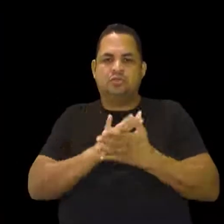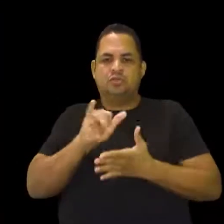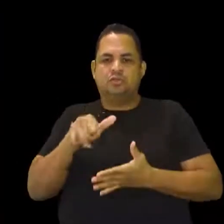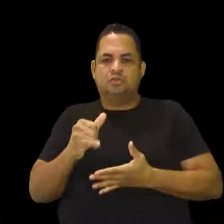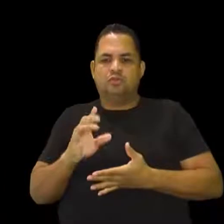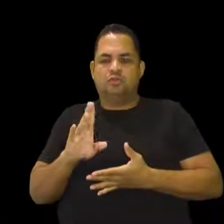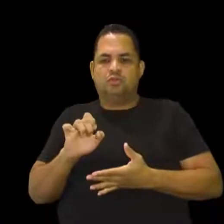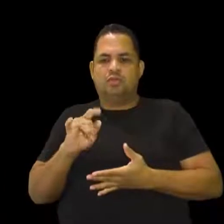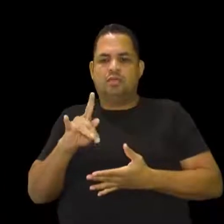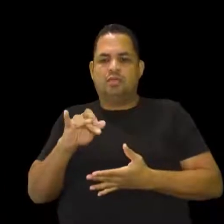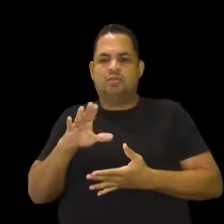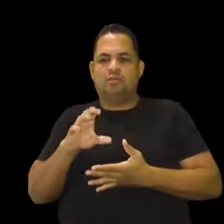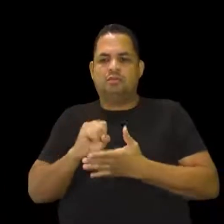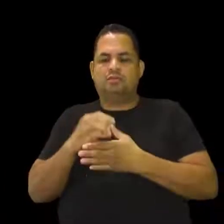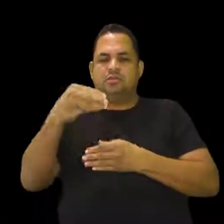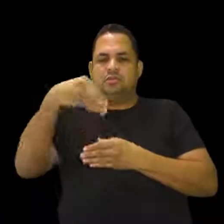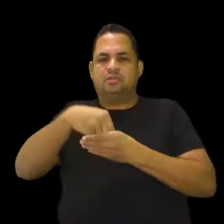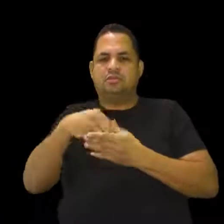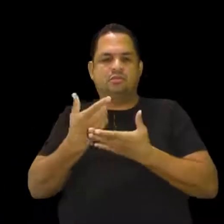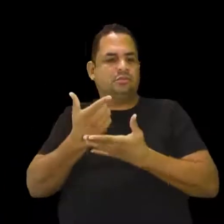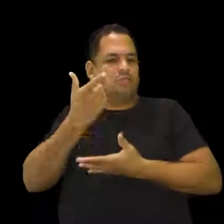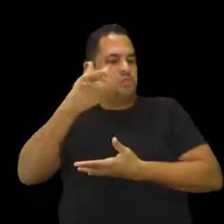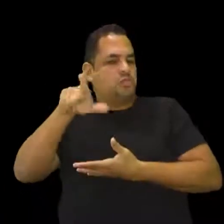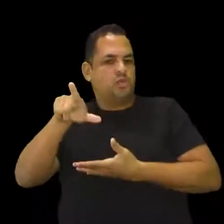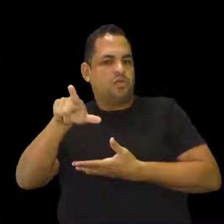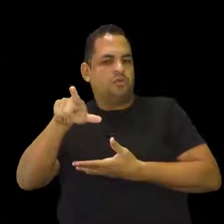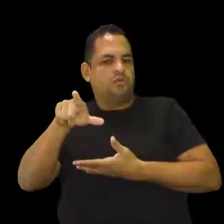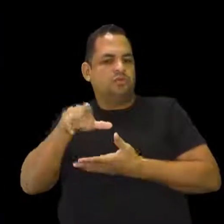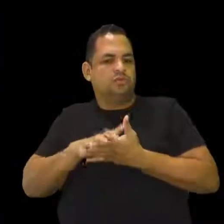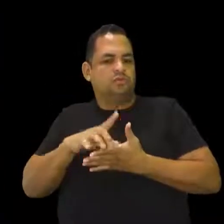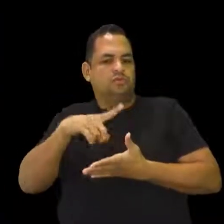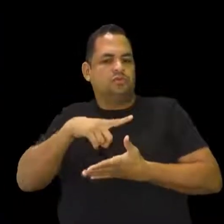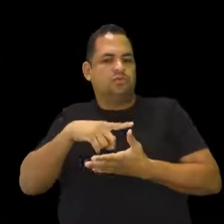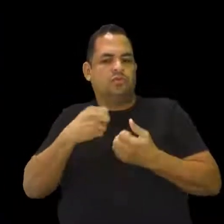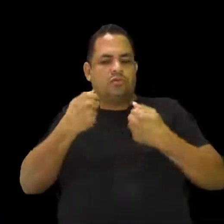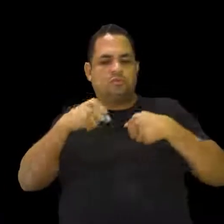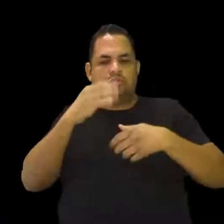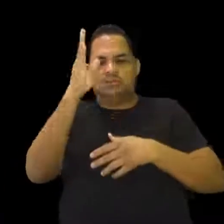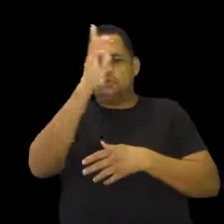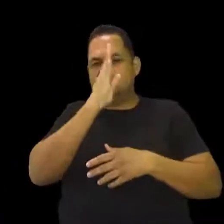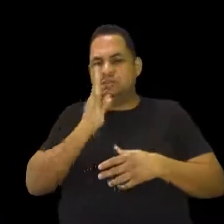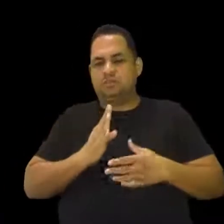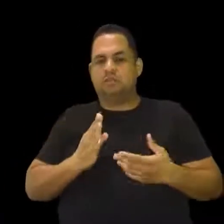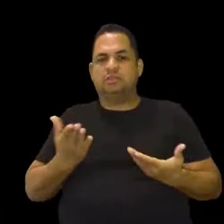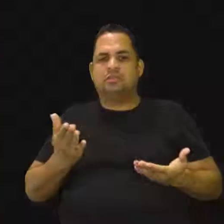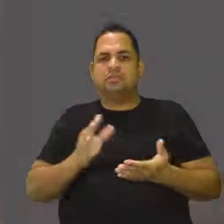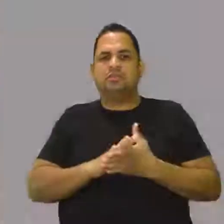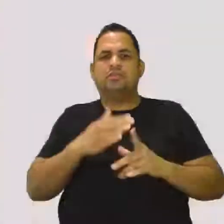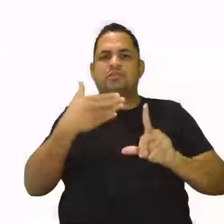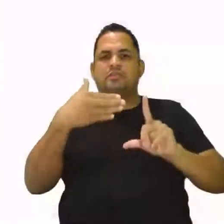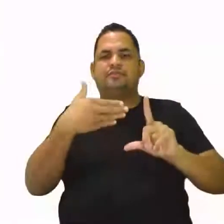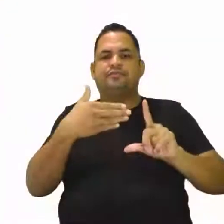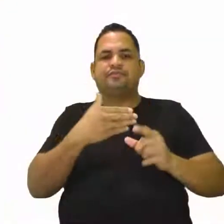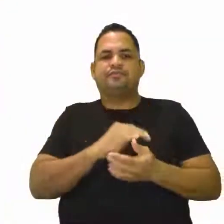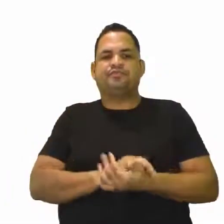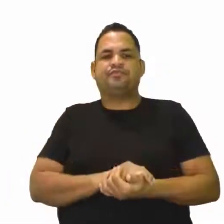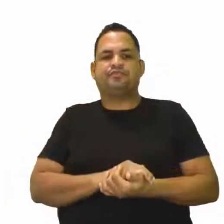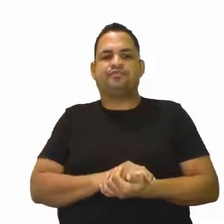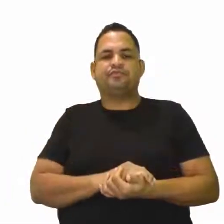Mas Júlio Prestes eleito não consegue assumir a presidência do Brasil. Na tela para vocês.